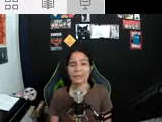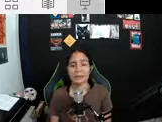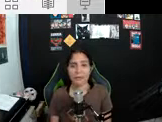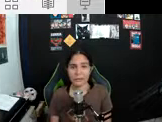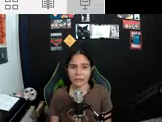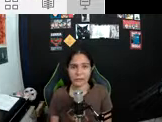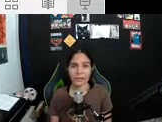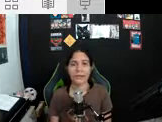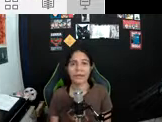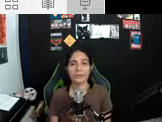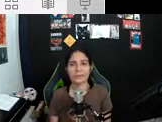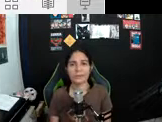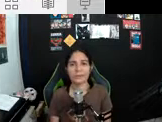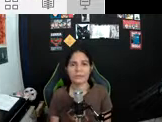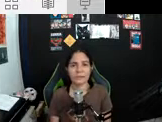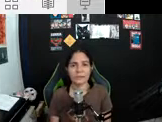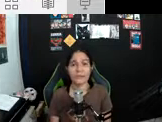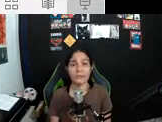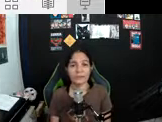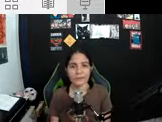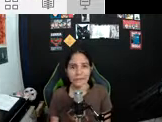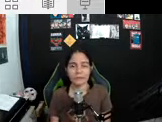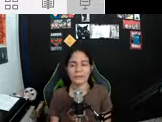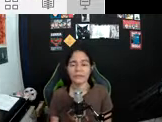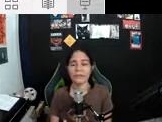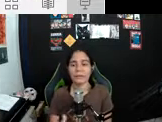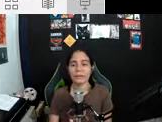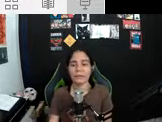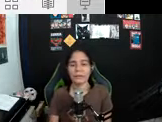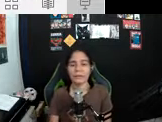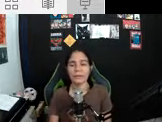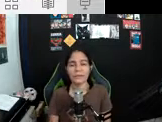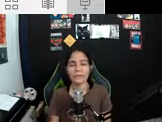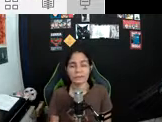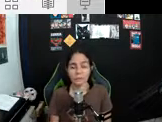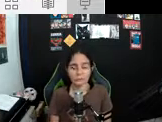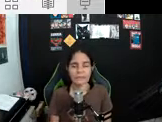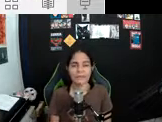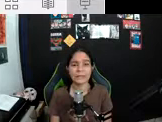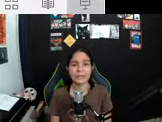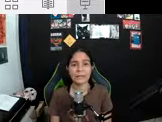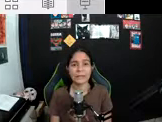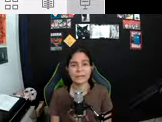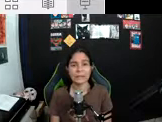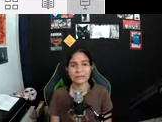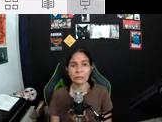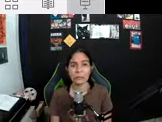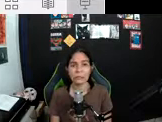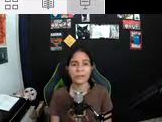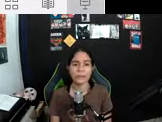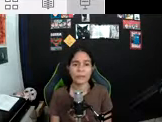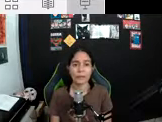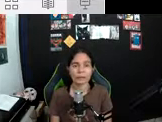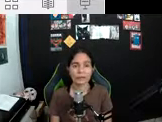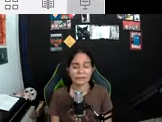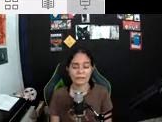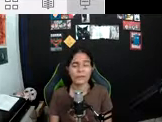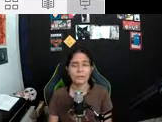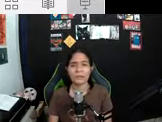particulares deles, e a gente, né, cabe a nós sermos éticos, né, e manter a confidencialidade dessas situações que